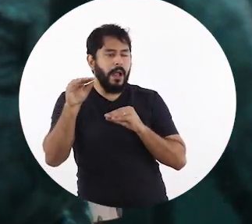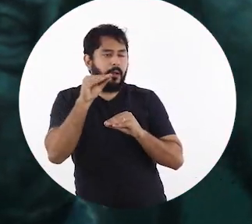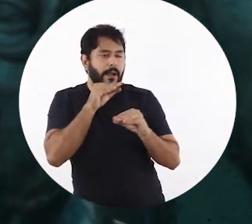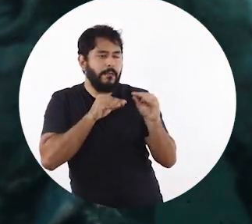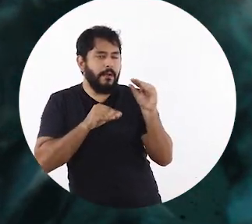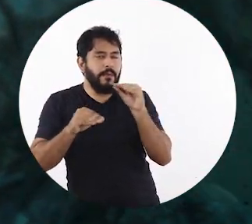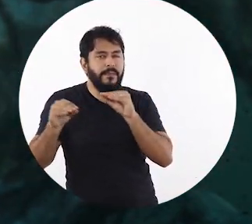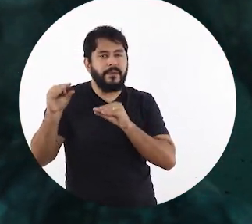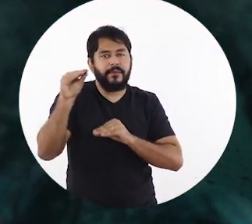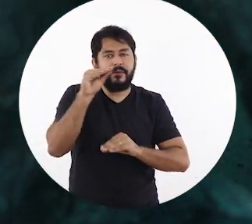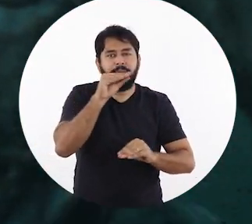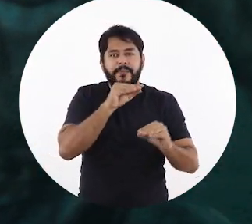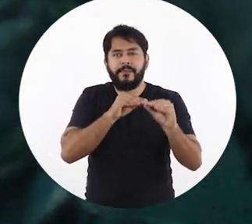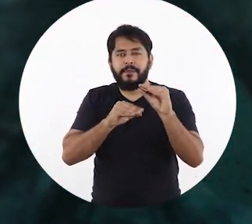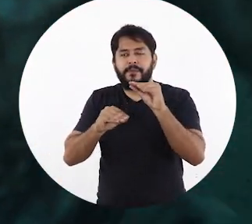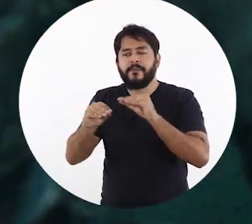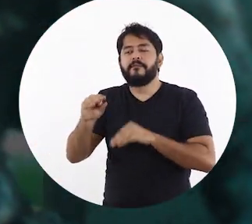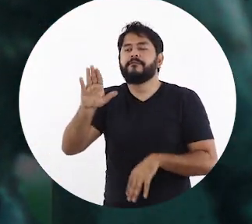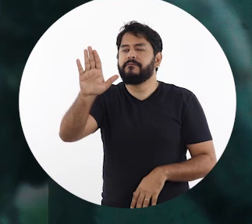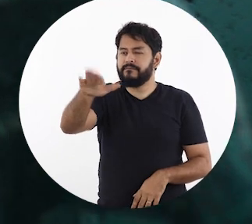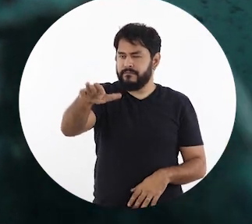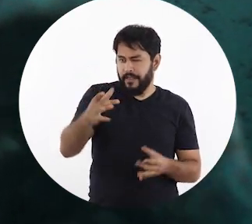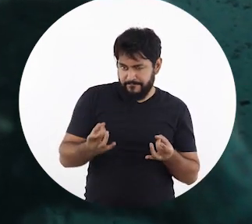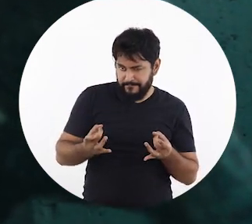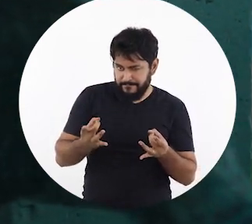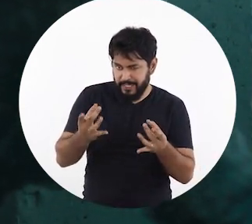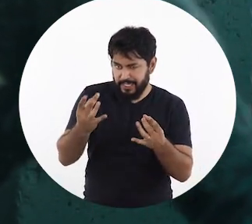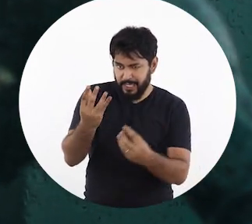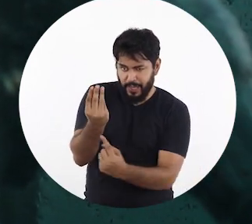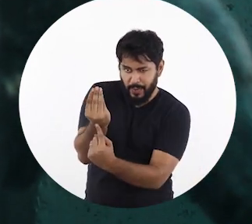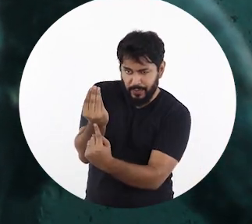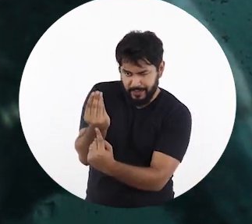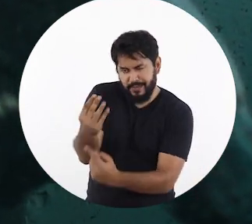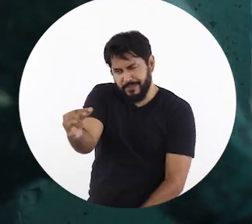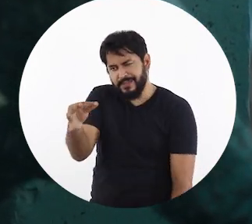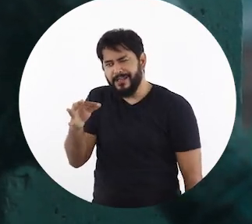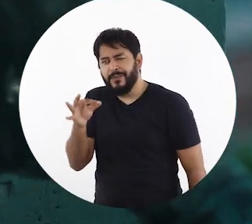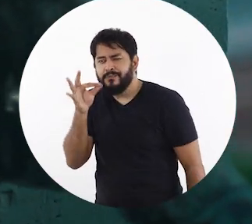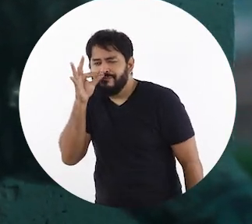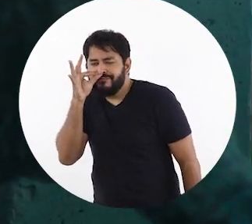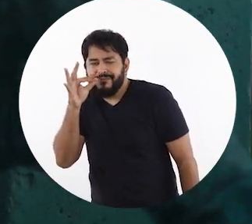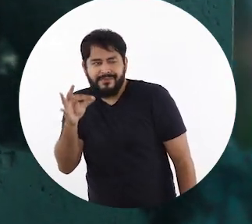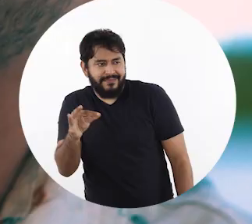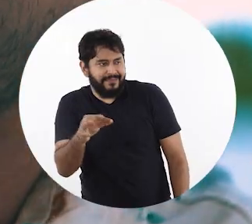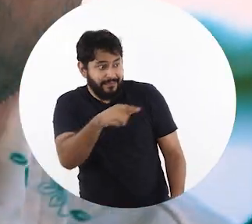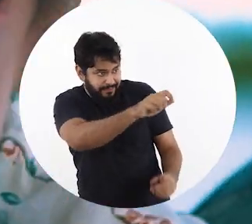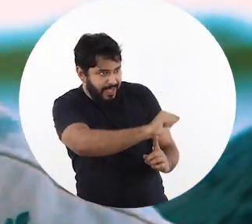Roseiro, dai-me uma rosa. Craveiro, dai-me um botão.